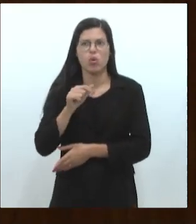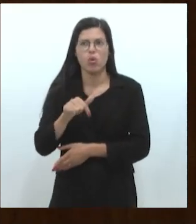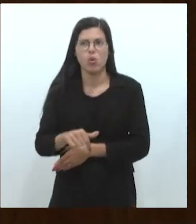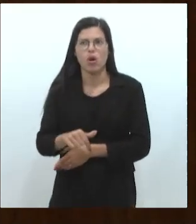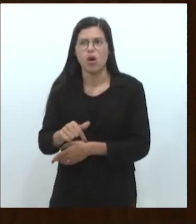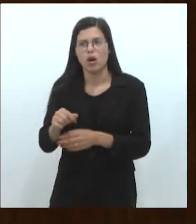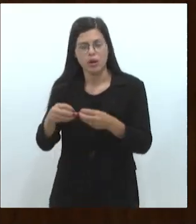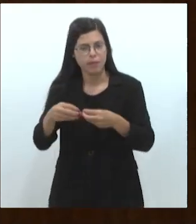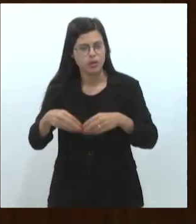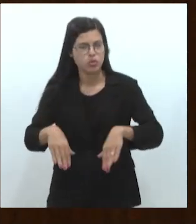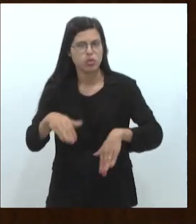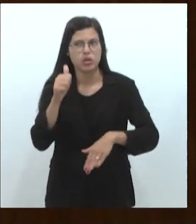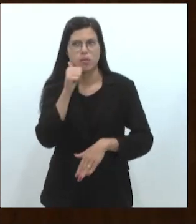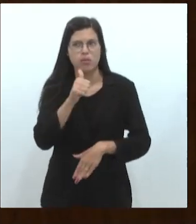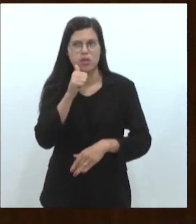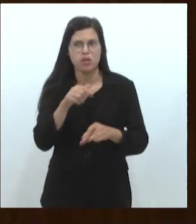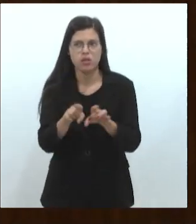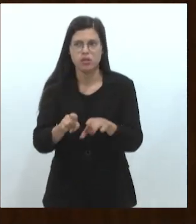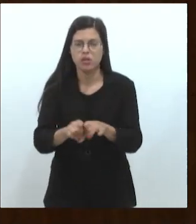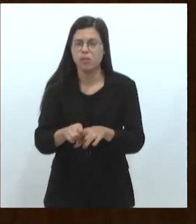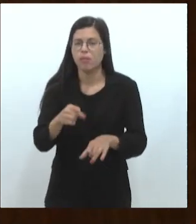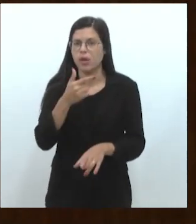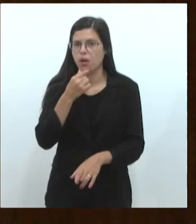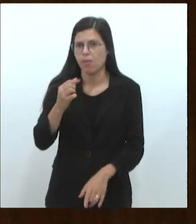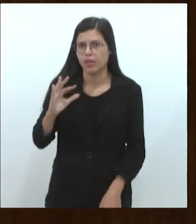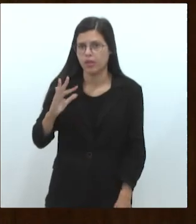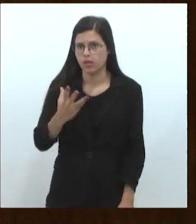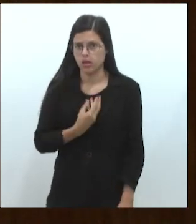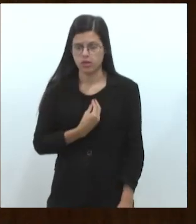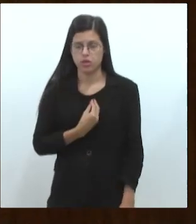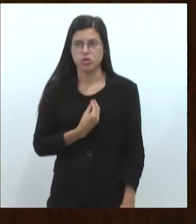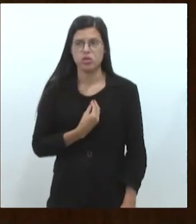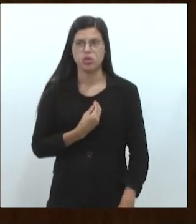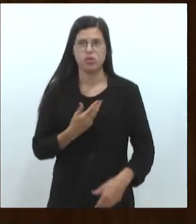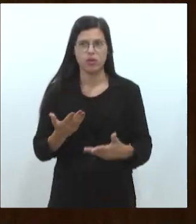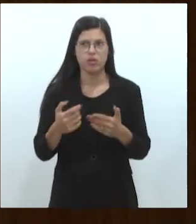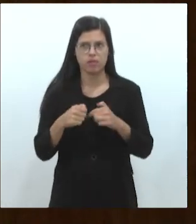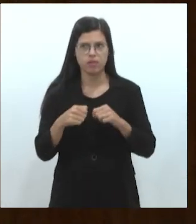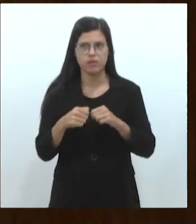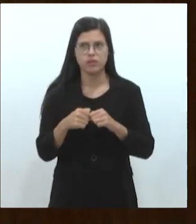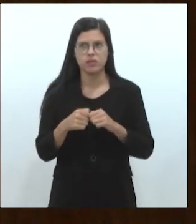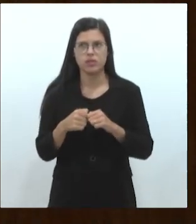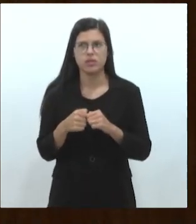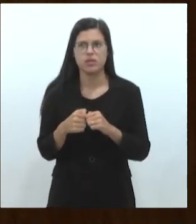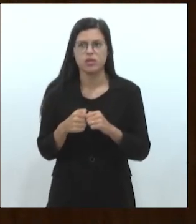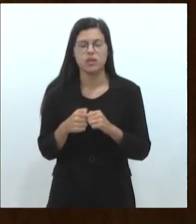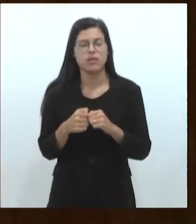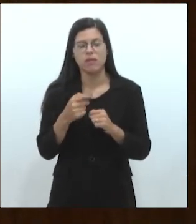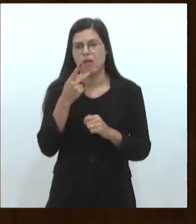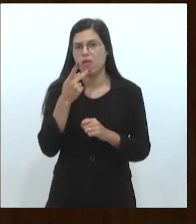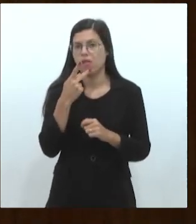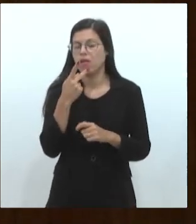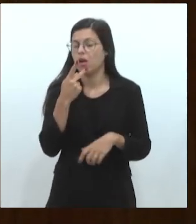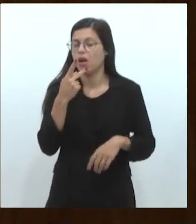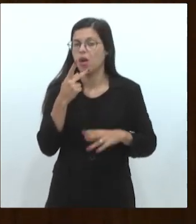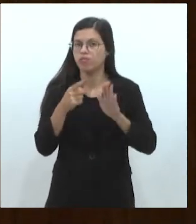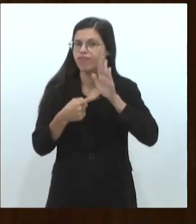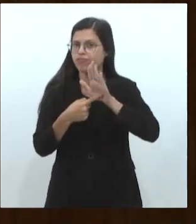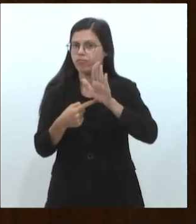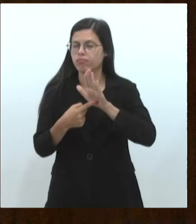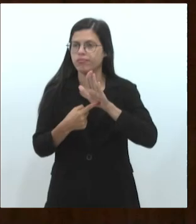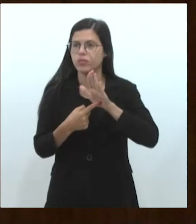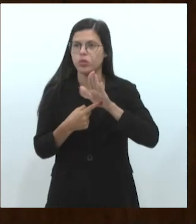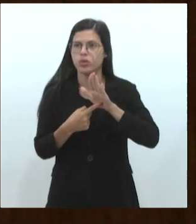que vitima também homens trans. E eu queria fazer um destaque aqui, justamente a partir da situação